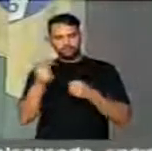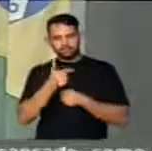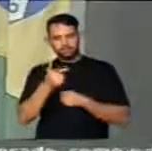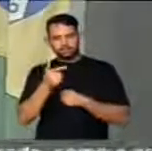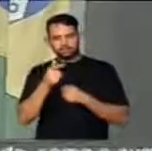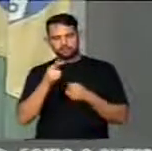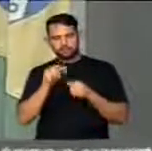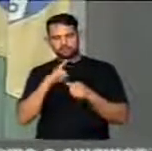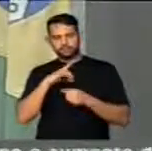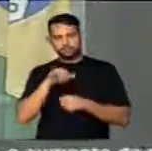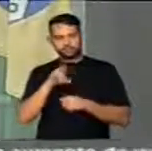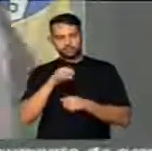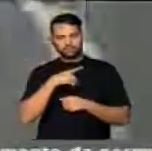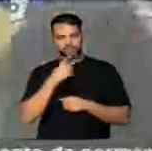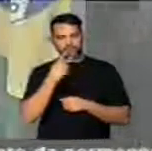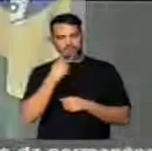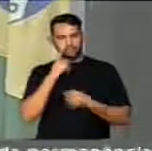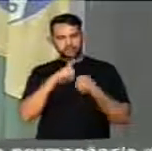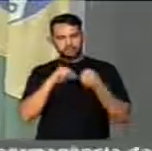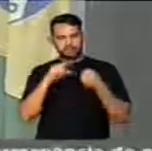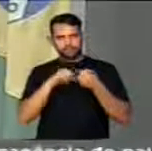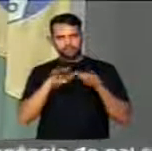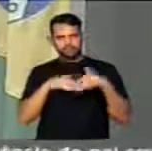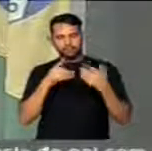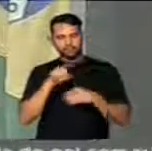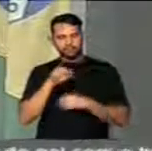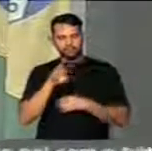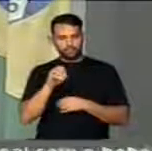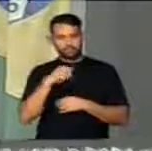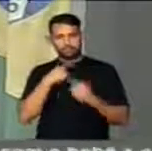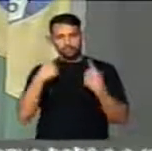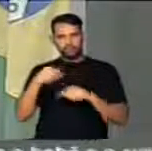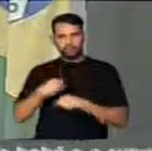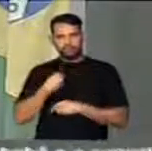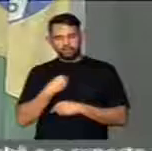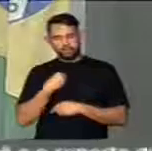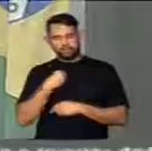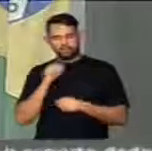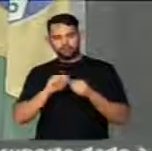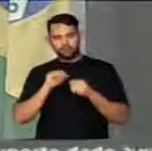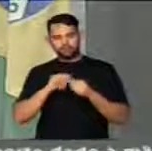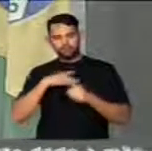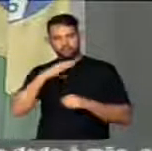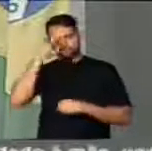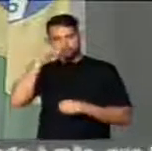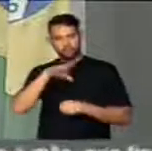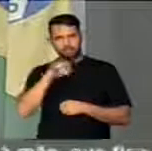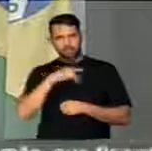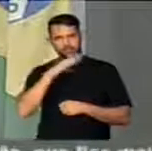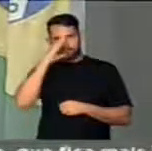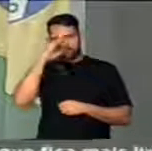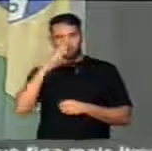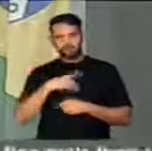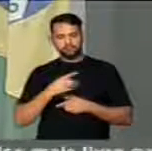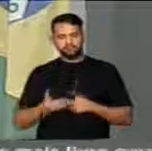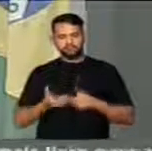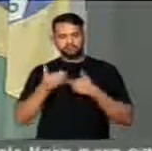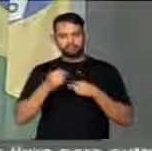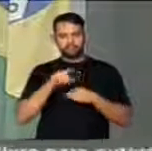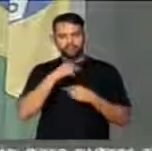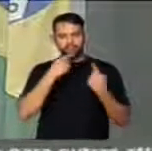aos praticados. E o parágrafo 1º. Os crimes de que trata esse artigo, quando dolosos contra a